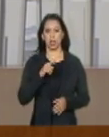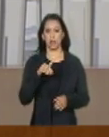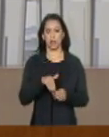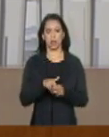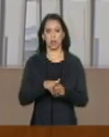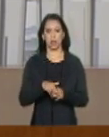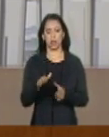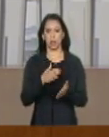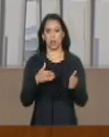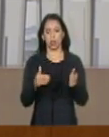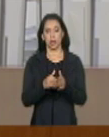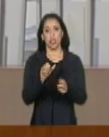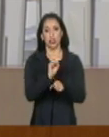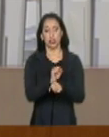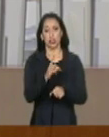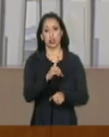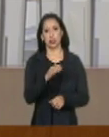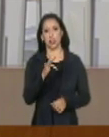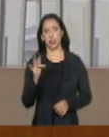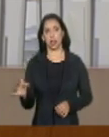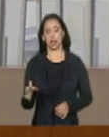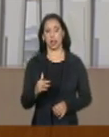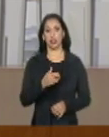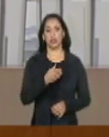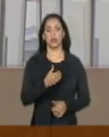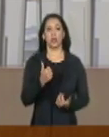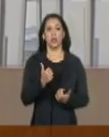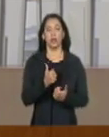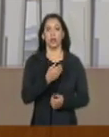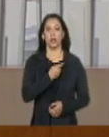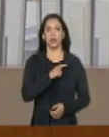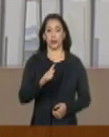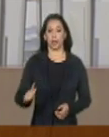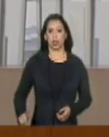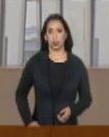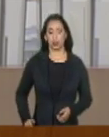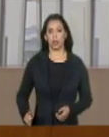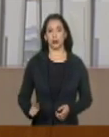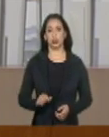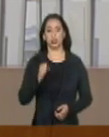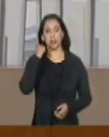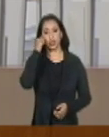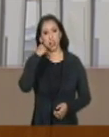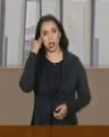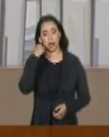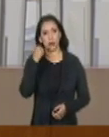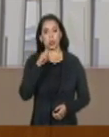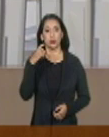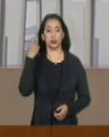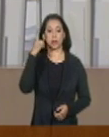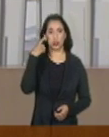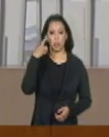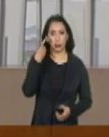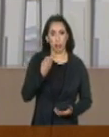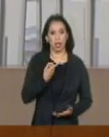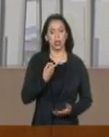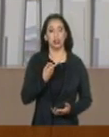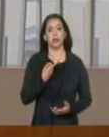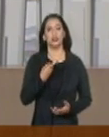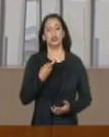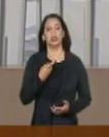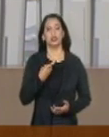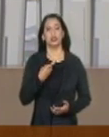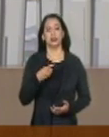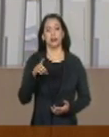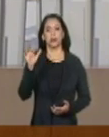de Estado do Distrito Federal, vice-governadores de Estado do Distrito Federal, senadores da República, deputados federais,